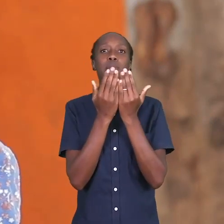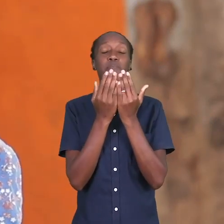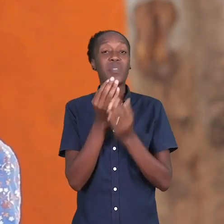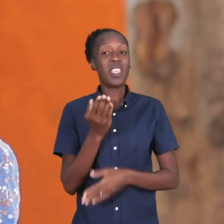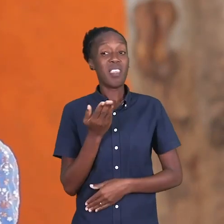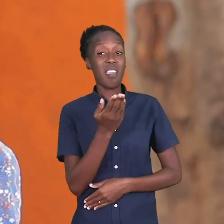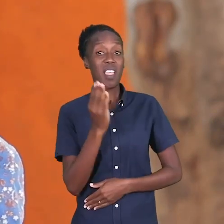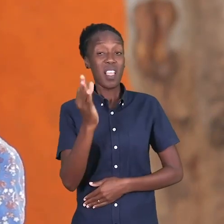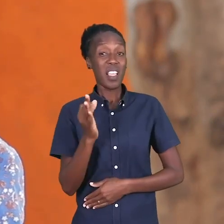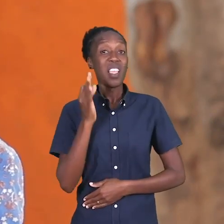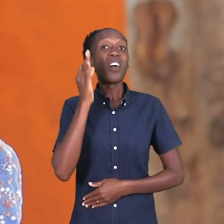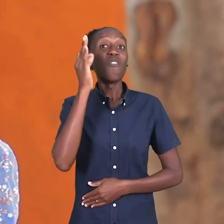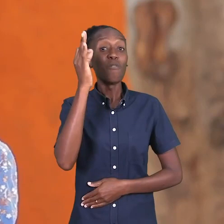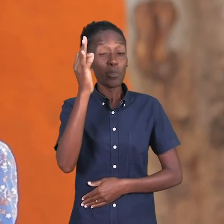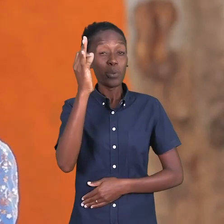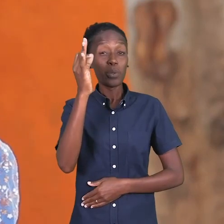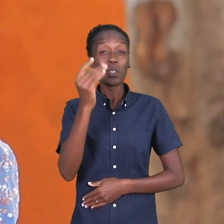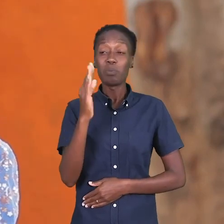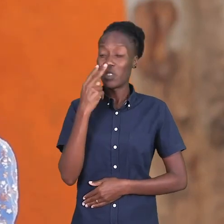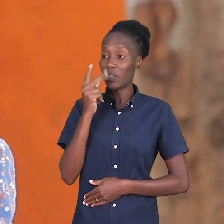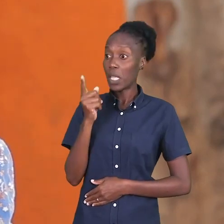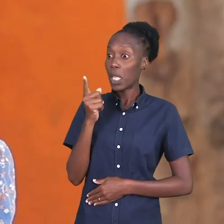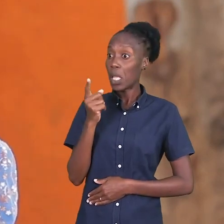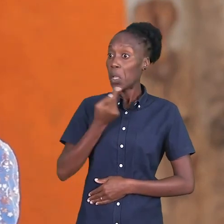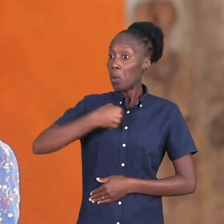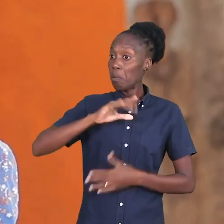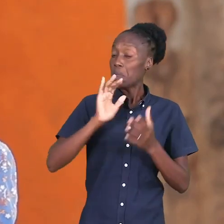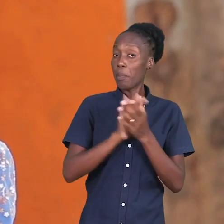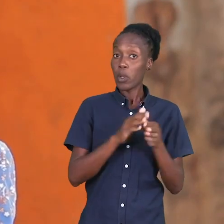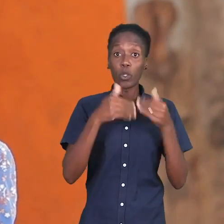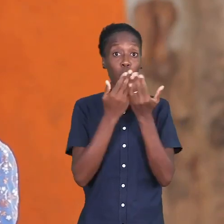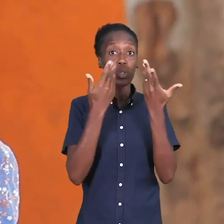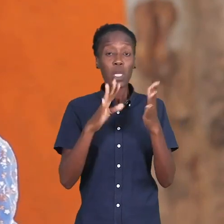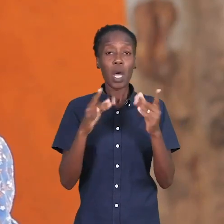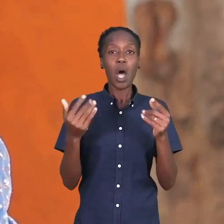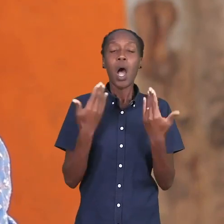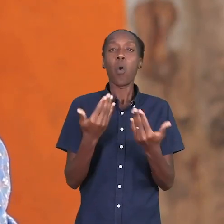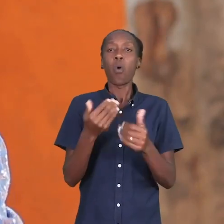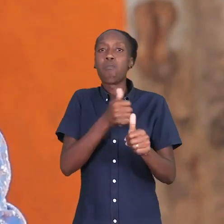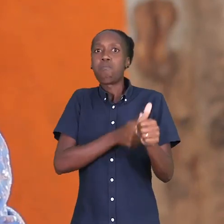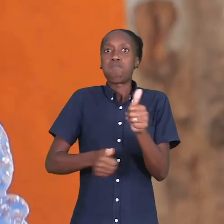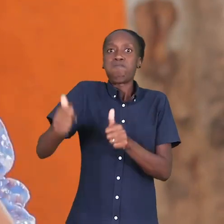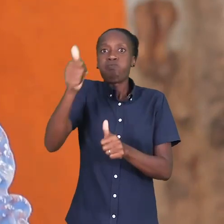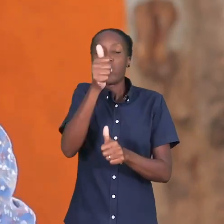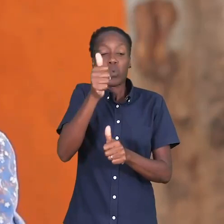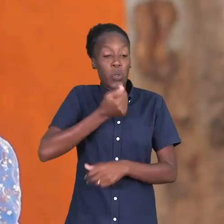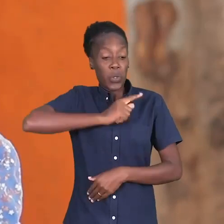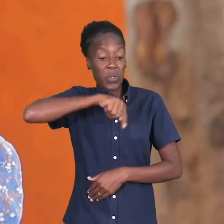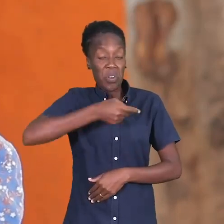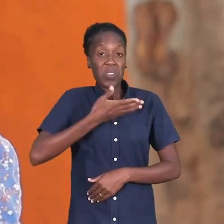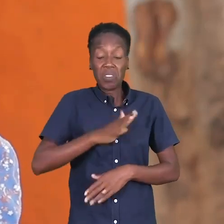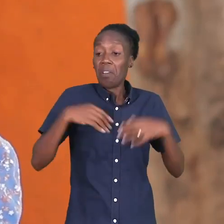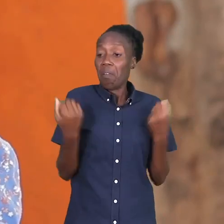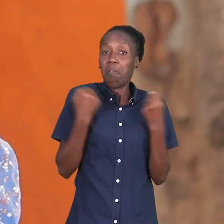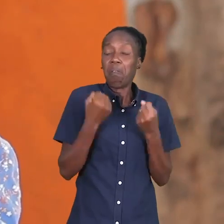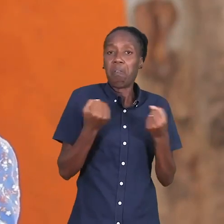em frente, estuda. Elas também vão se arrepender, dizer de que, nossa amiga que estudamos com ela, hoje está lá, está em frente, está no topo. Nós